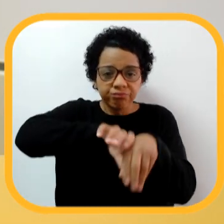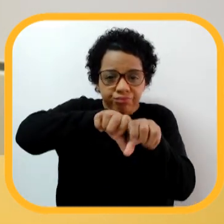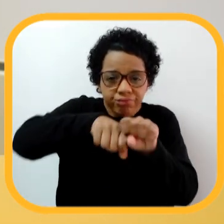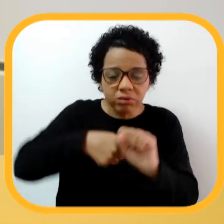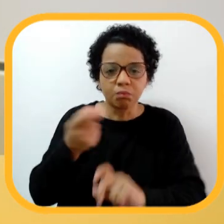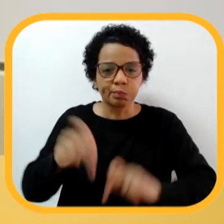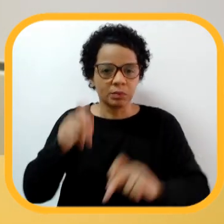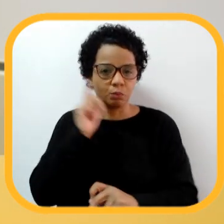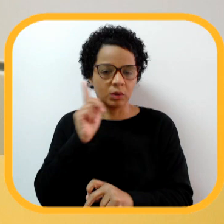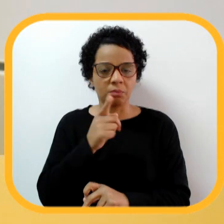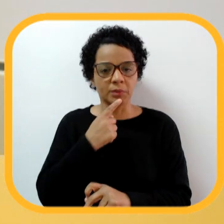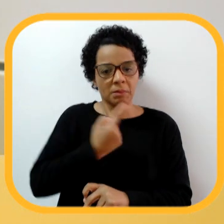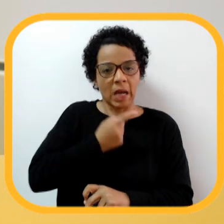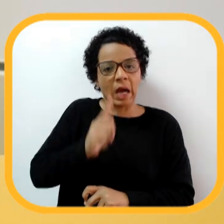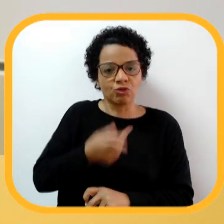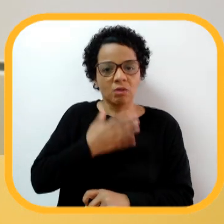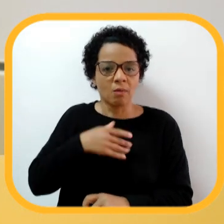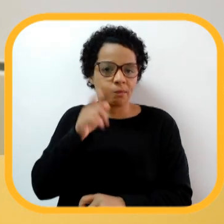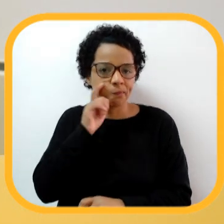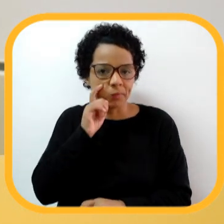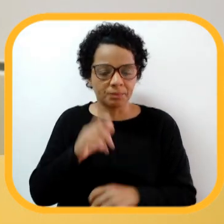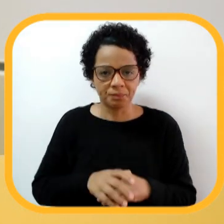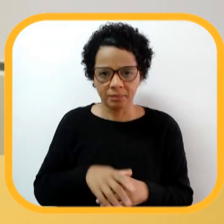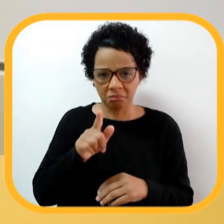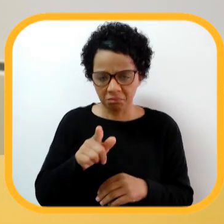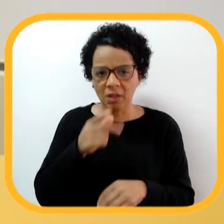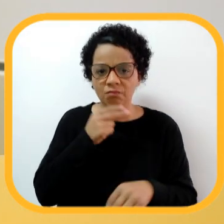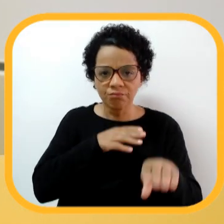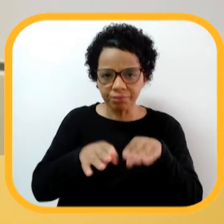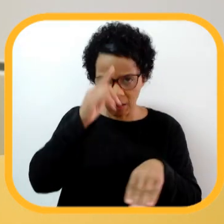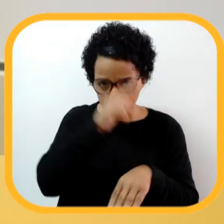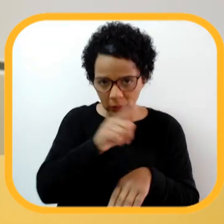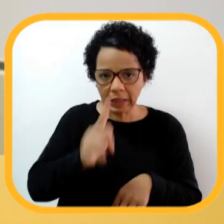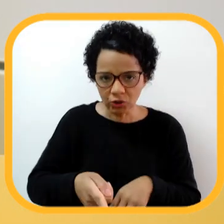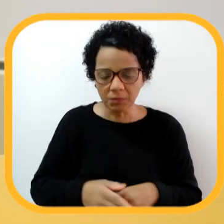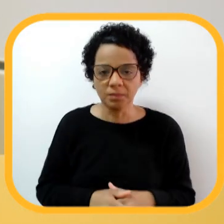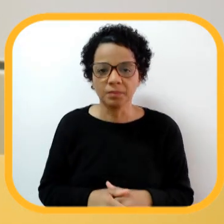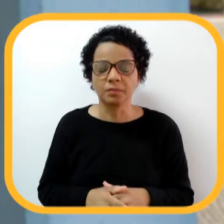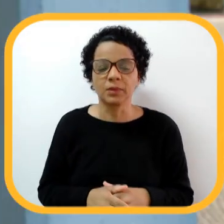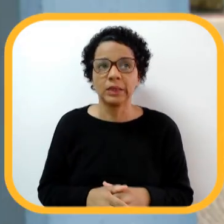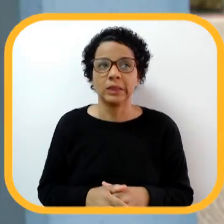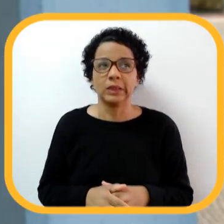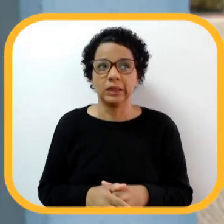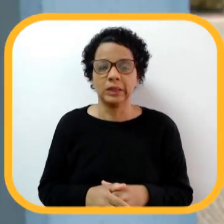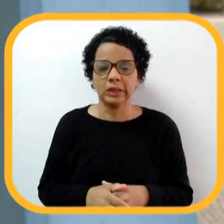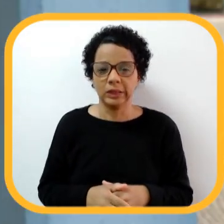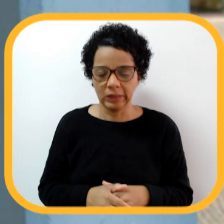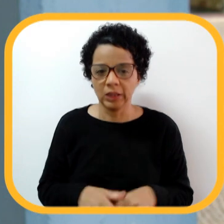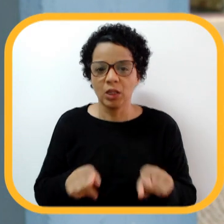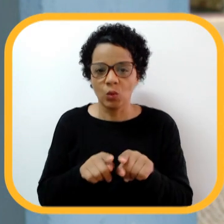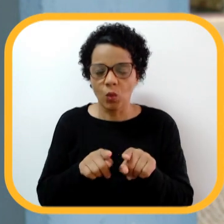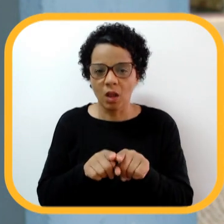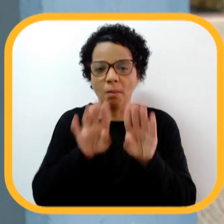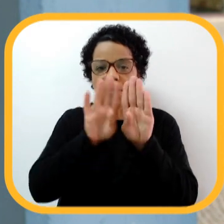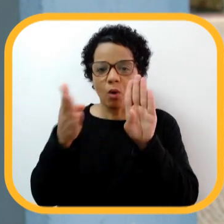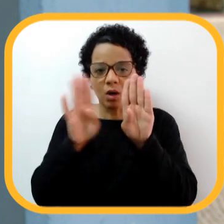pode causar, é essencial saber como agir para se proteger. Sabe o que fazer durante um tremor de terra? Meter-me debaixo